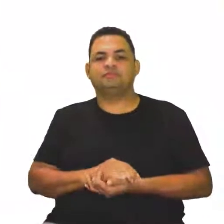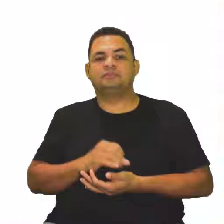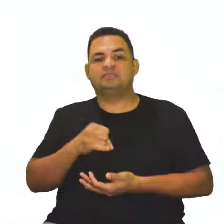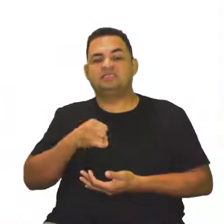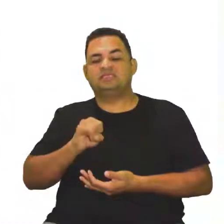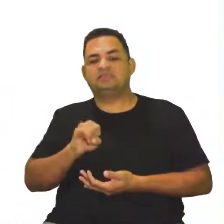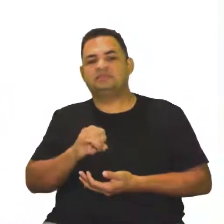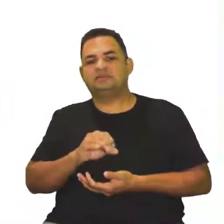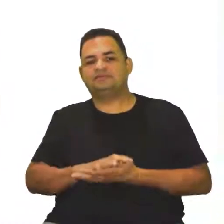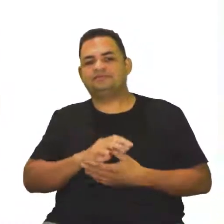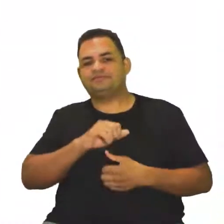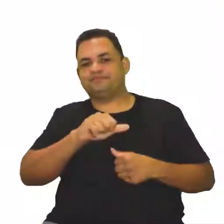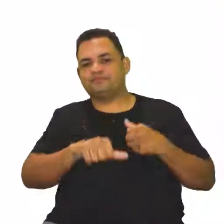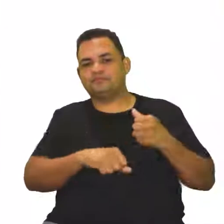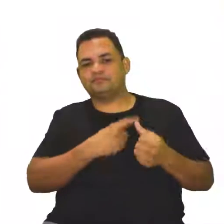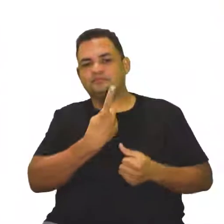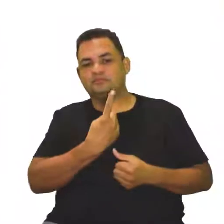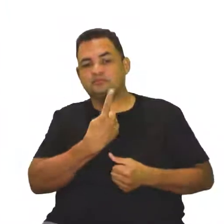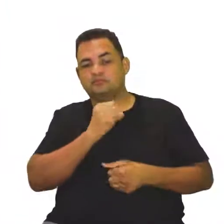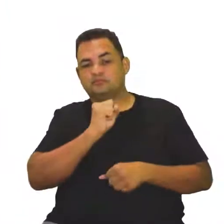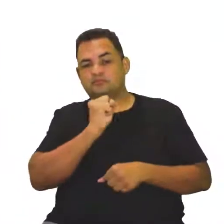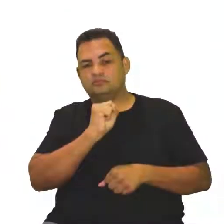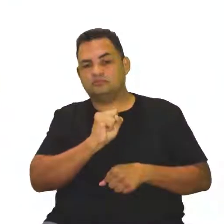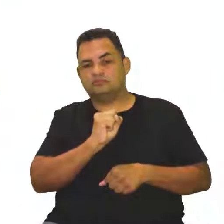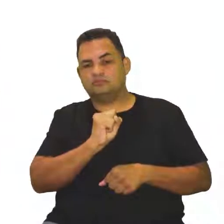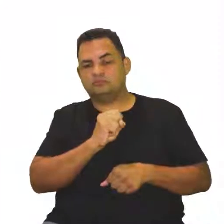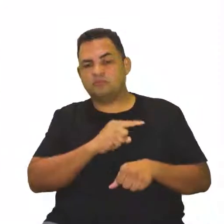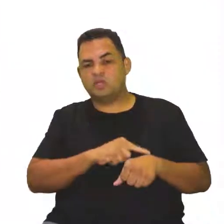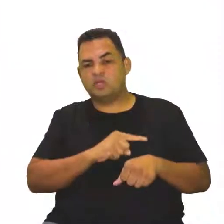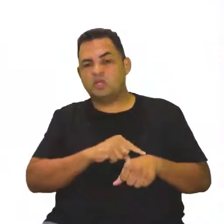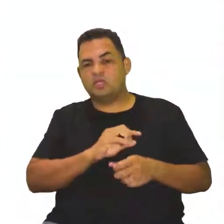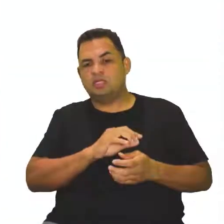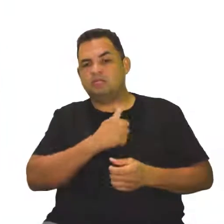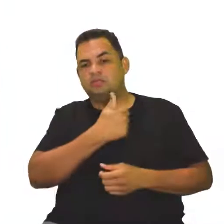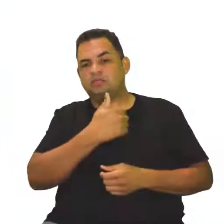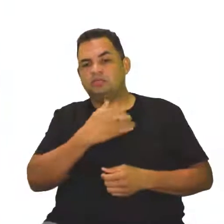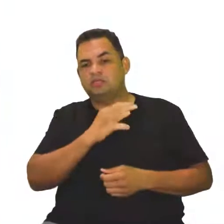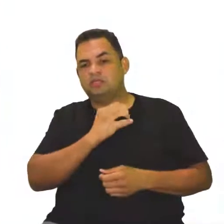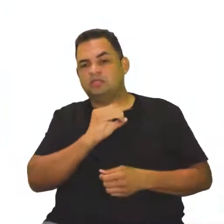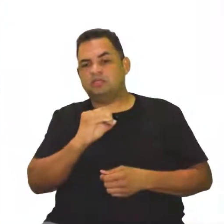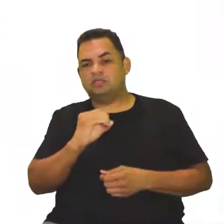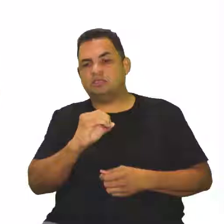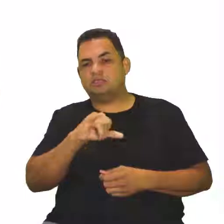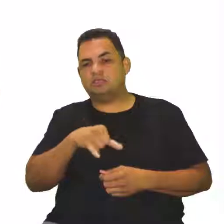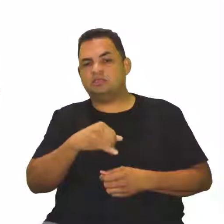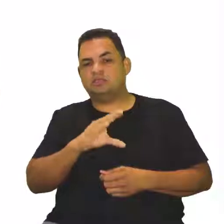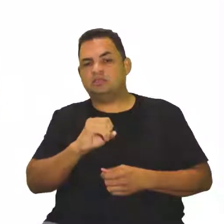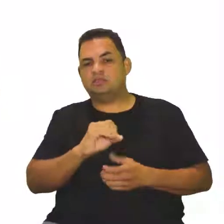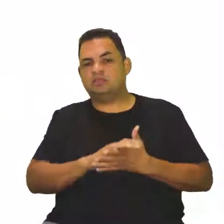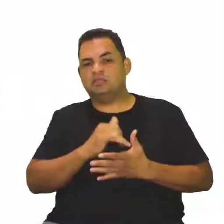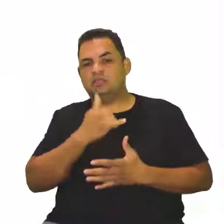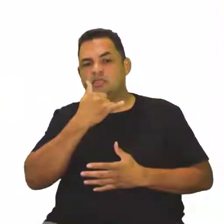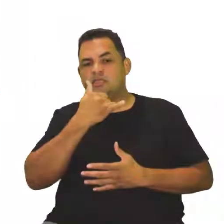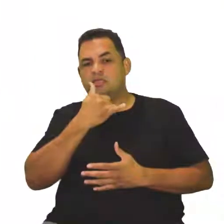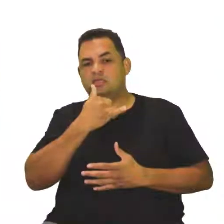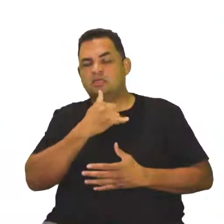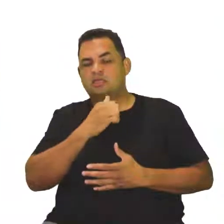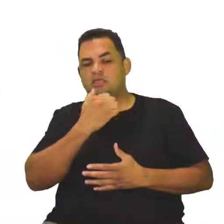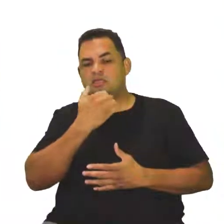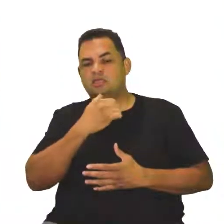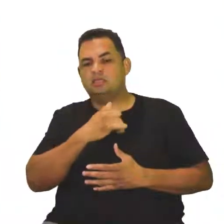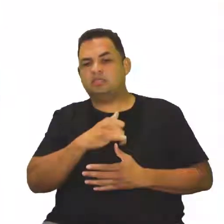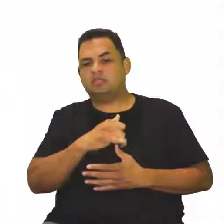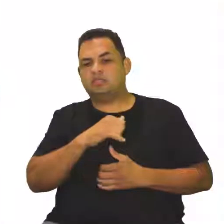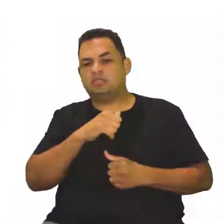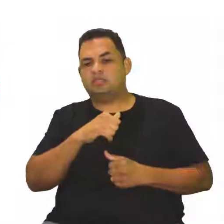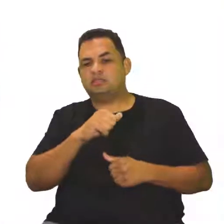transformar em 1 segundo 100 joules aqui de energia elétrica em energia térmica, eu vou pegar aqui, ó,